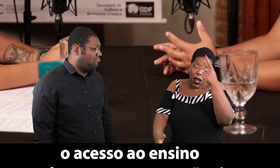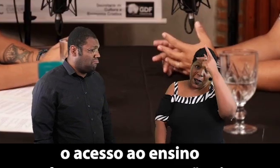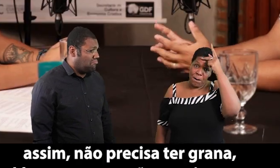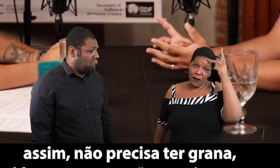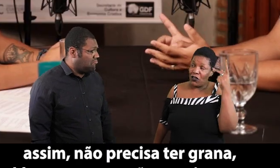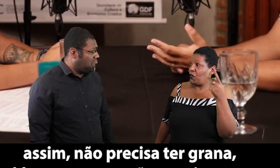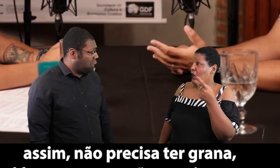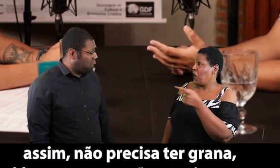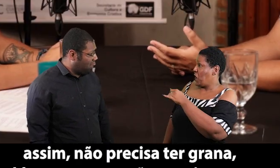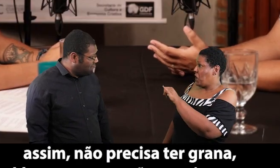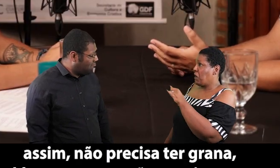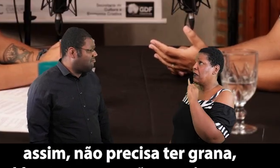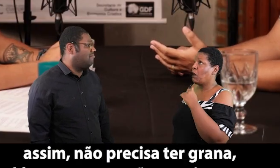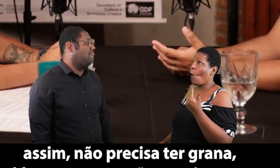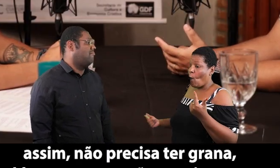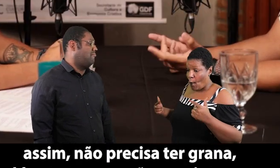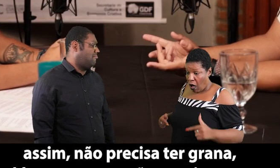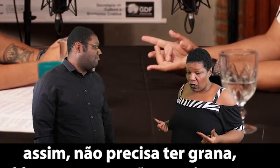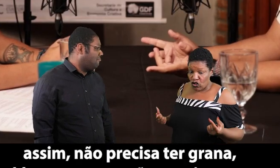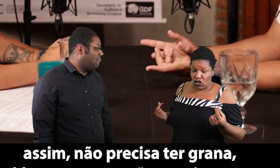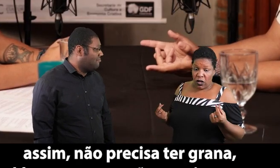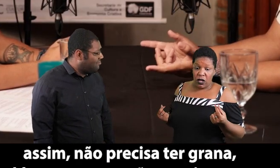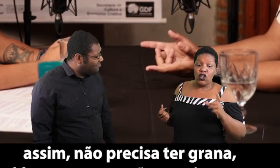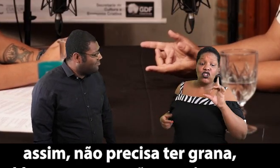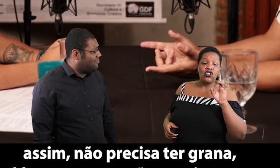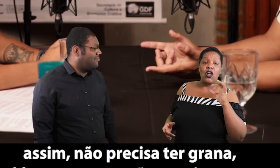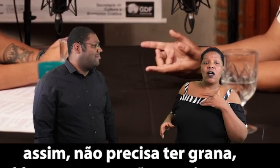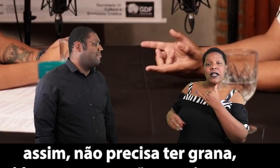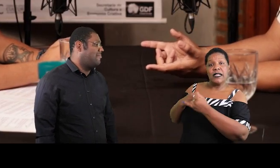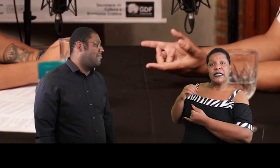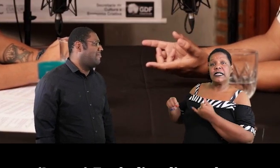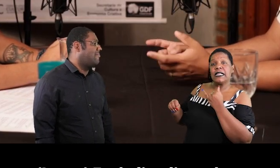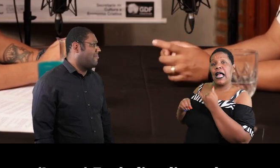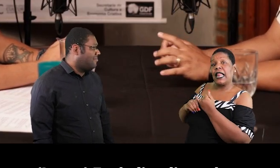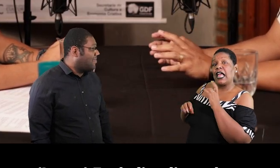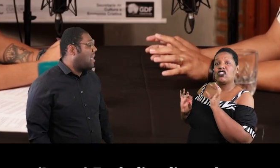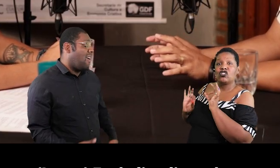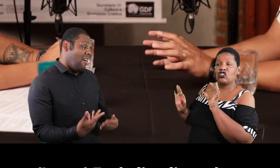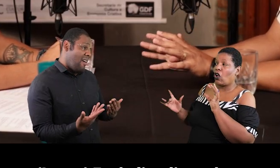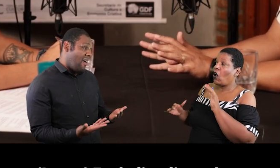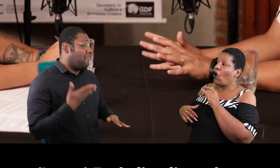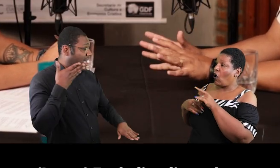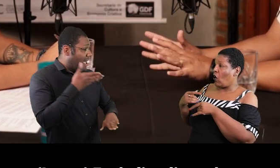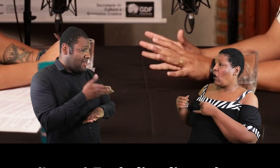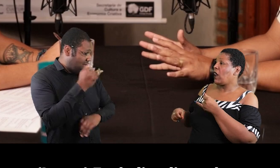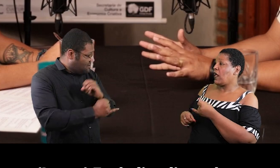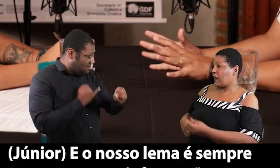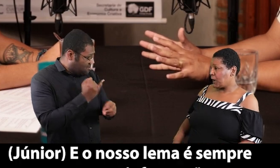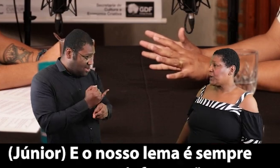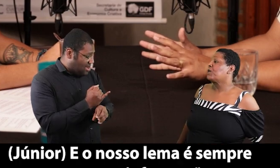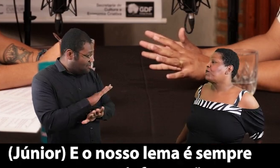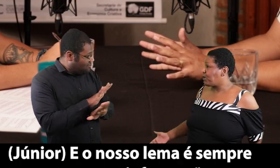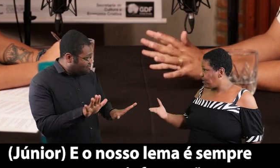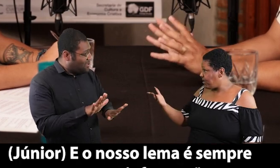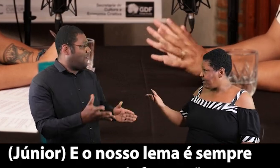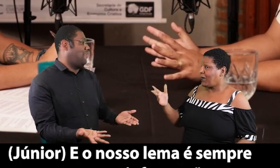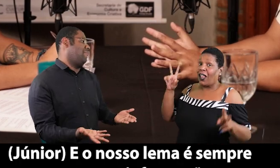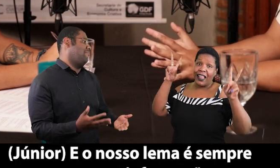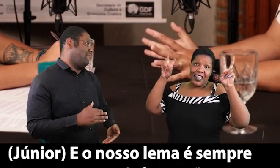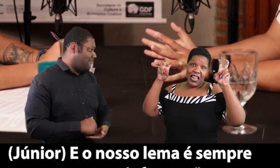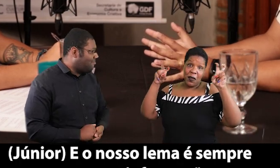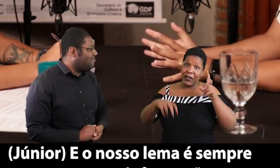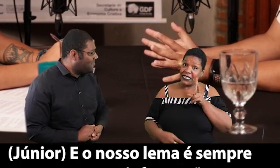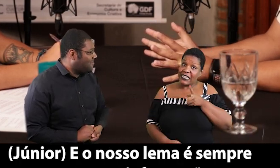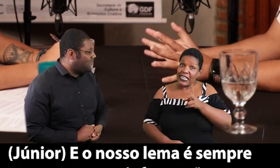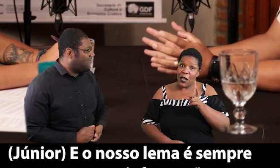não tivesse... Não precisa ter grana, só basta ter conexão com a internet, né? Tá ali online. E o nosso lema é sempre entregar